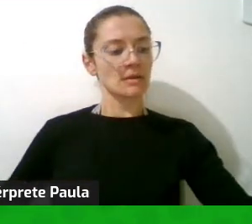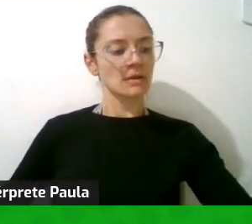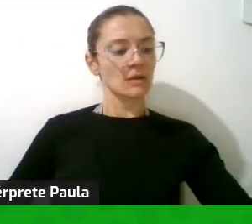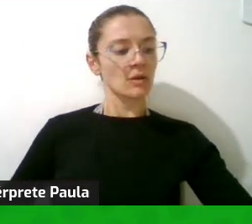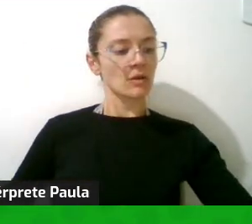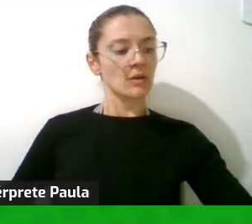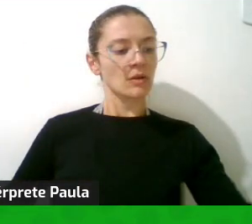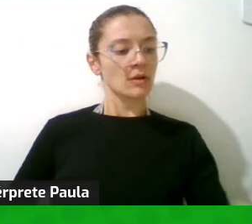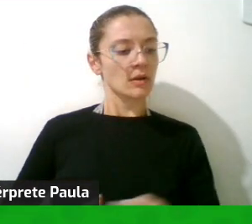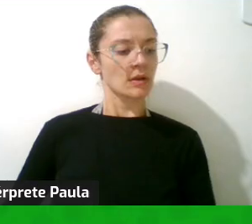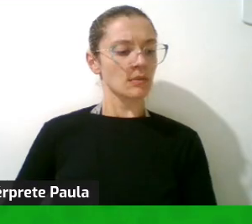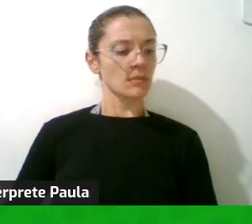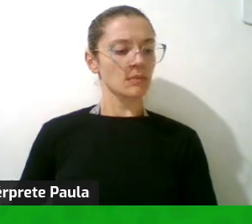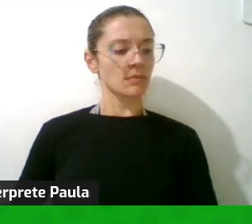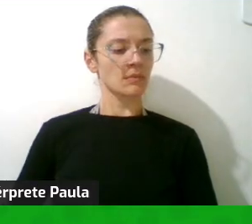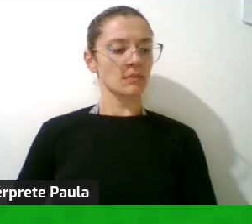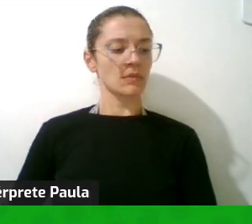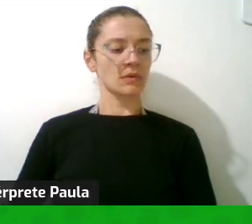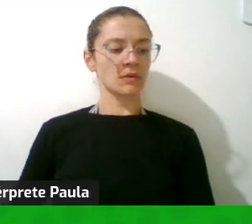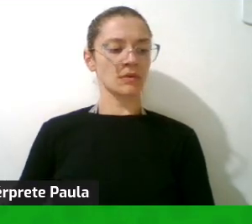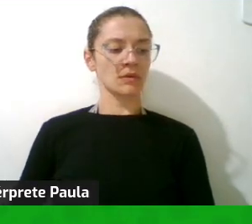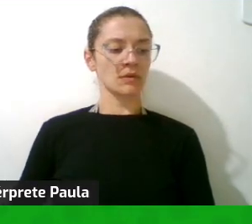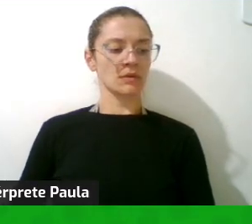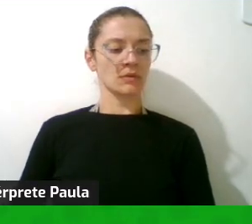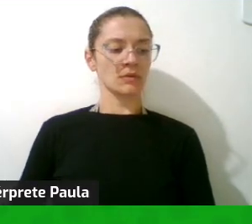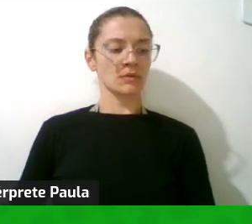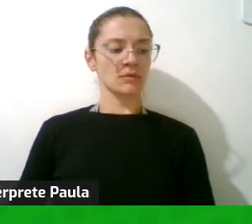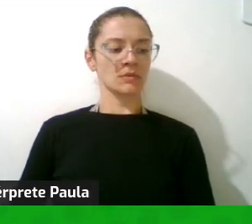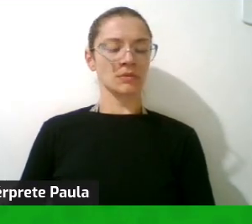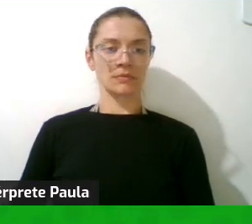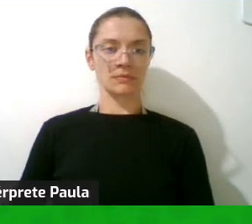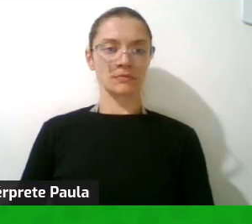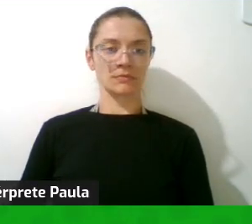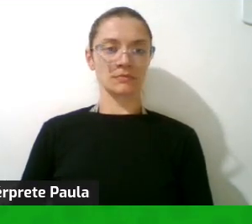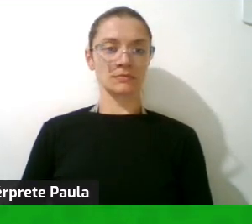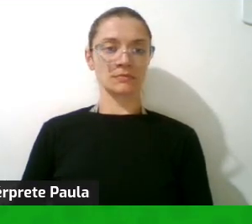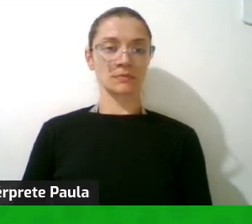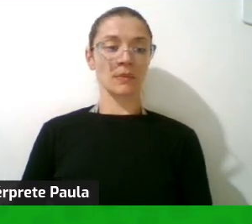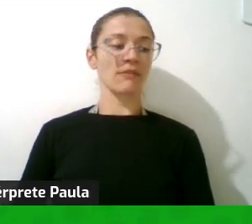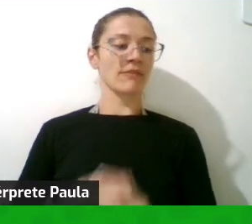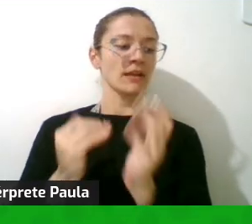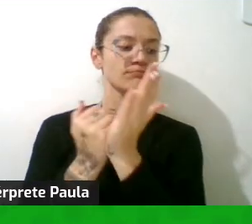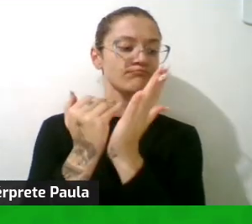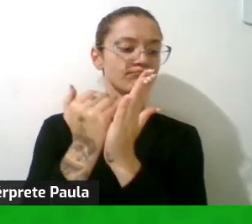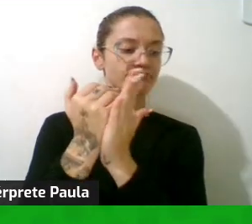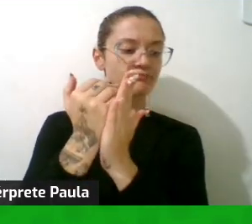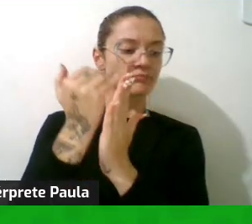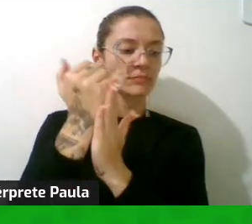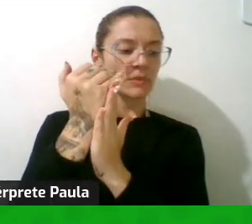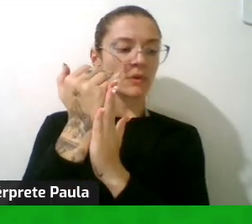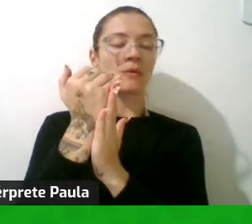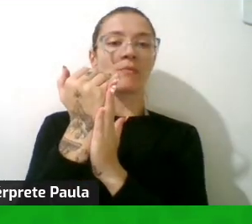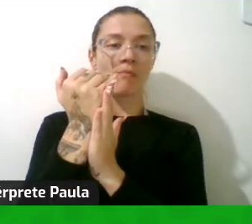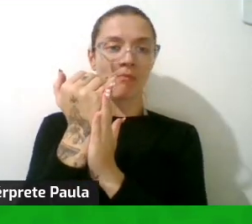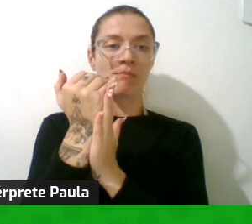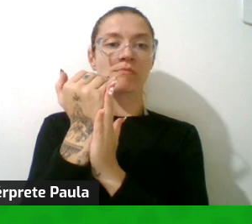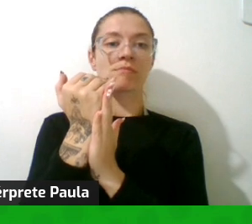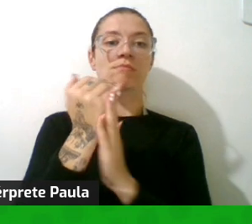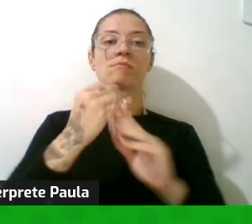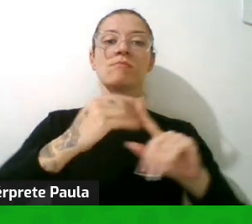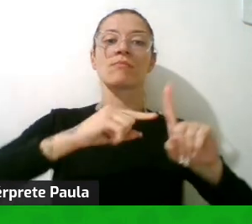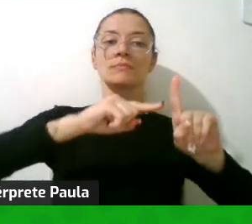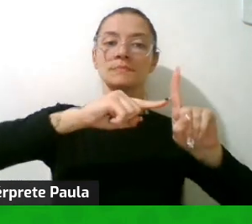Um em linhas, onde você acompanha uma evolução no tempo, né? Então, vai subindo ou caindo ao longo do ano, aquela linha,